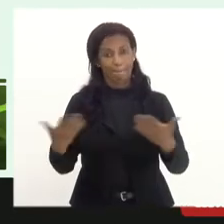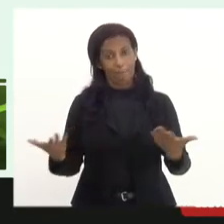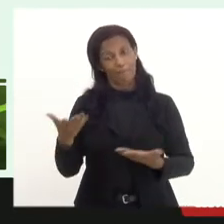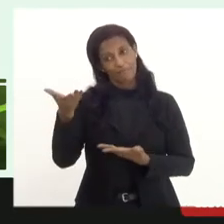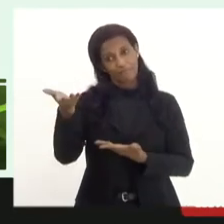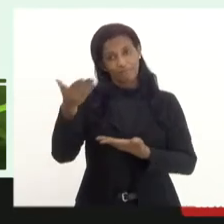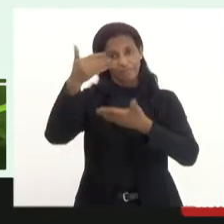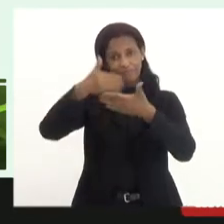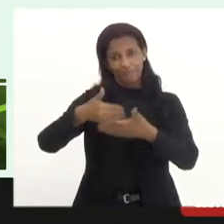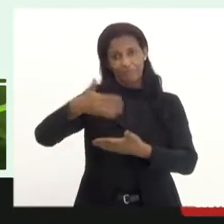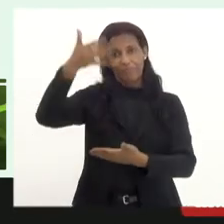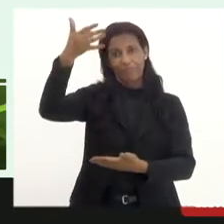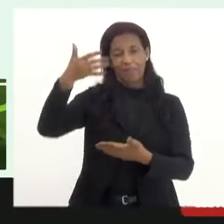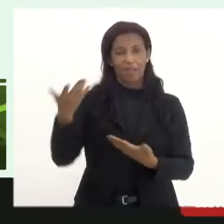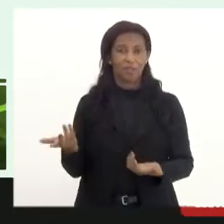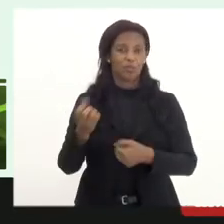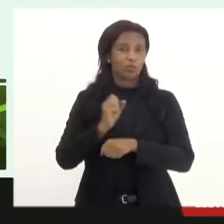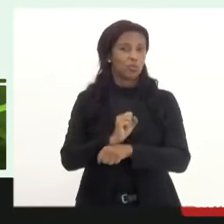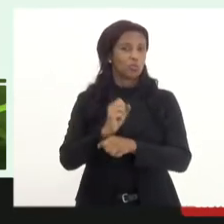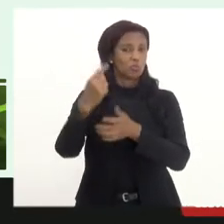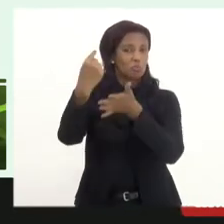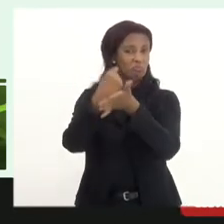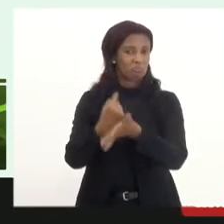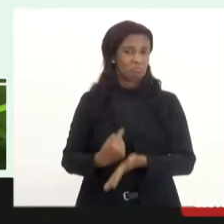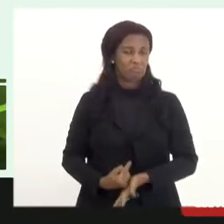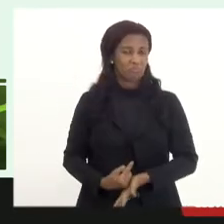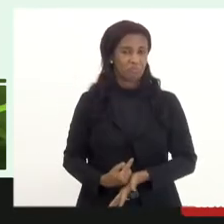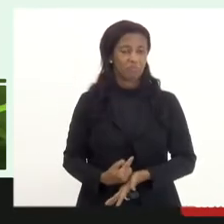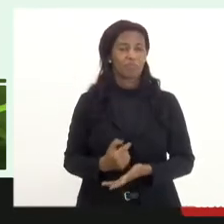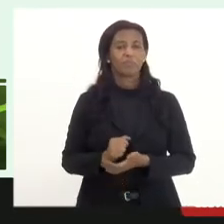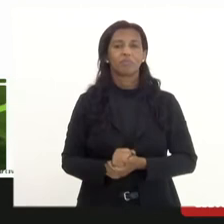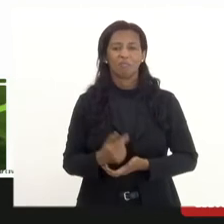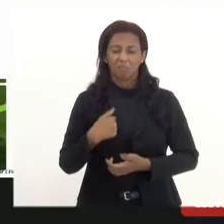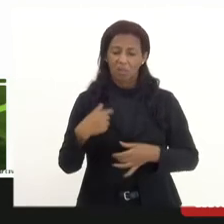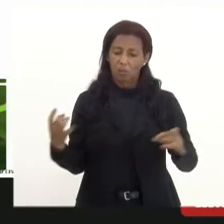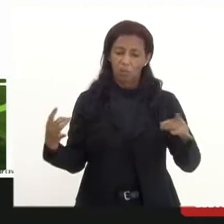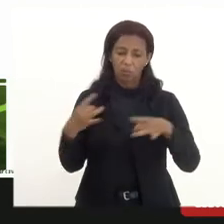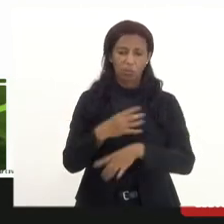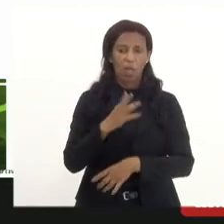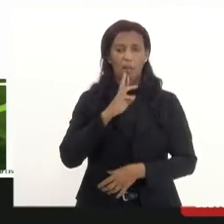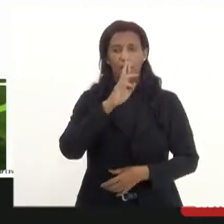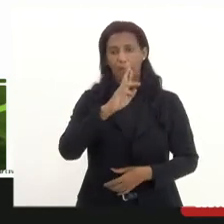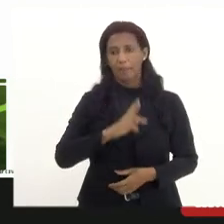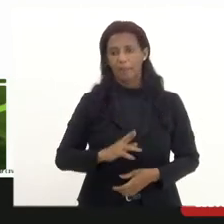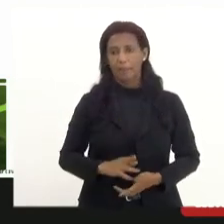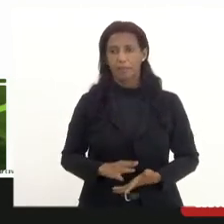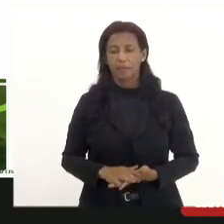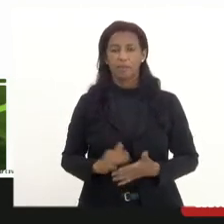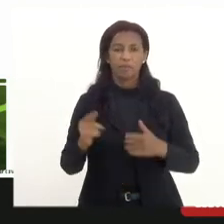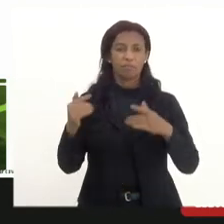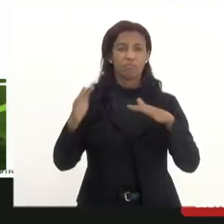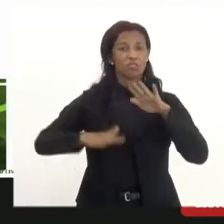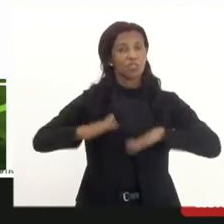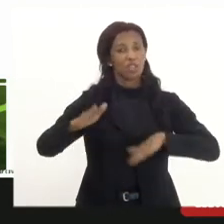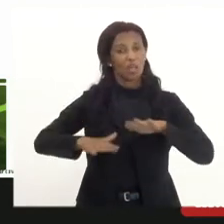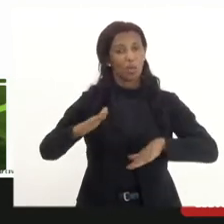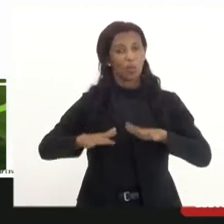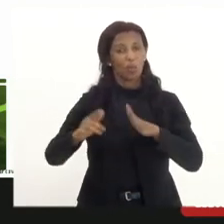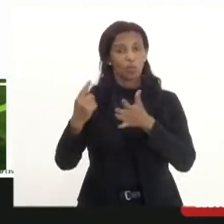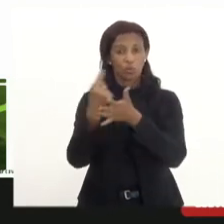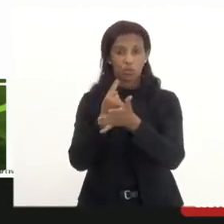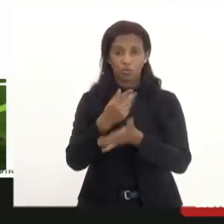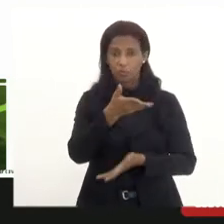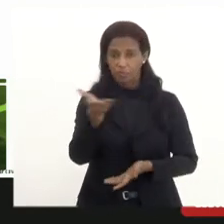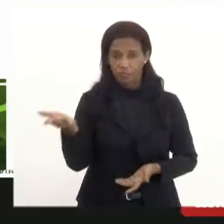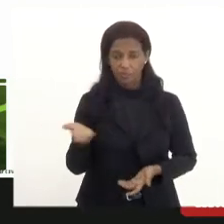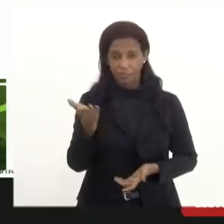isso. Aguardo as perguntas e me disponibilizo aqui para respondê-las de acordo com as perguntas de